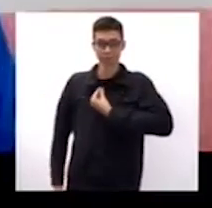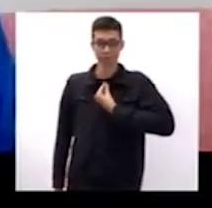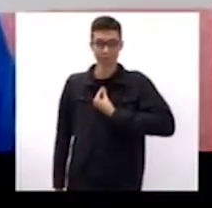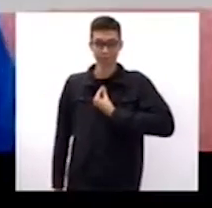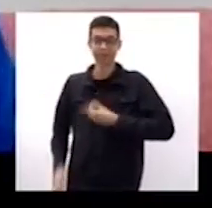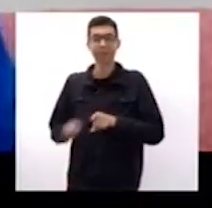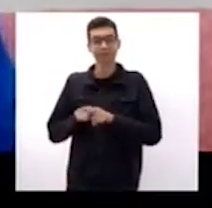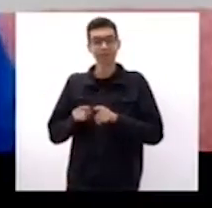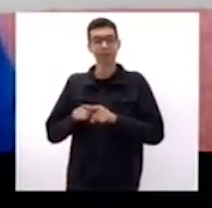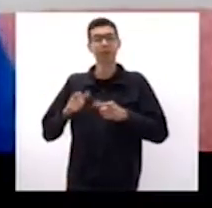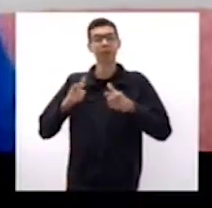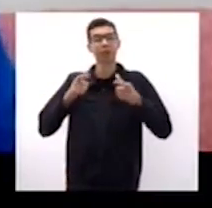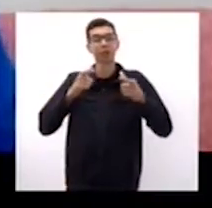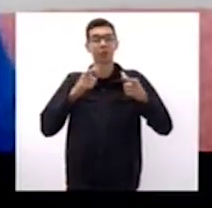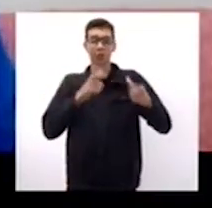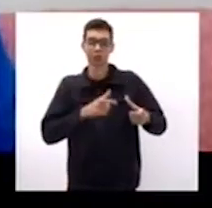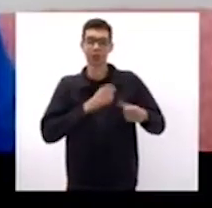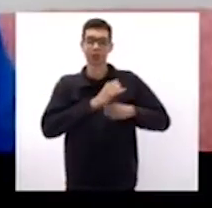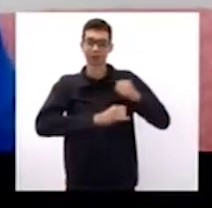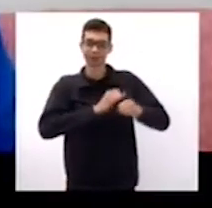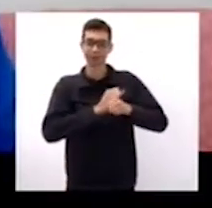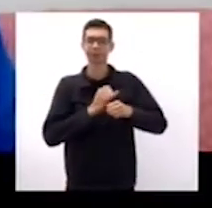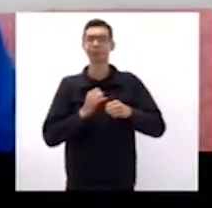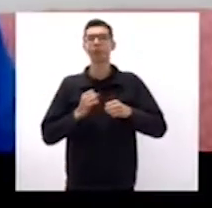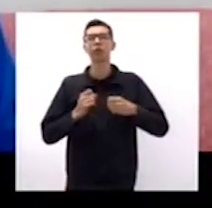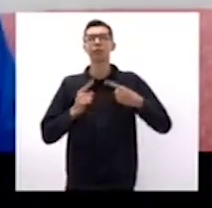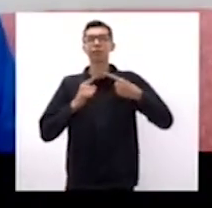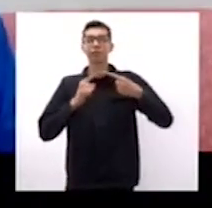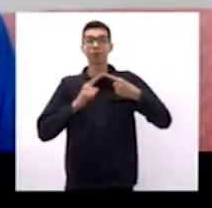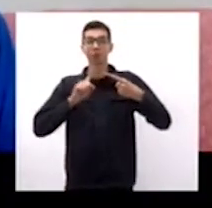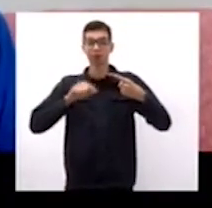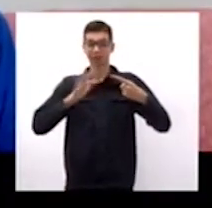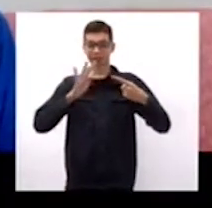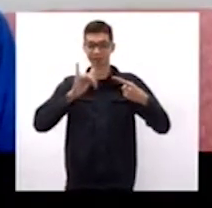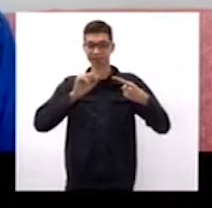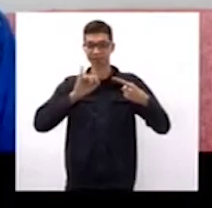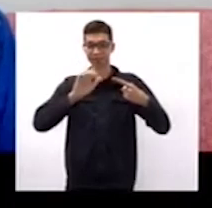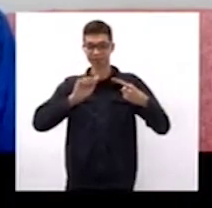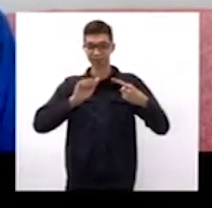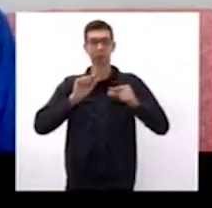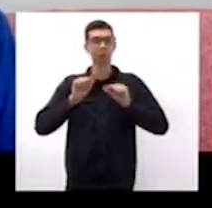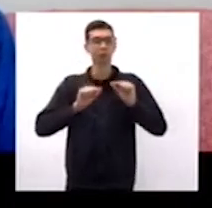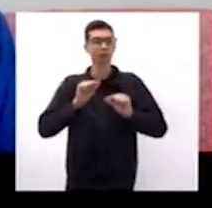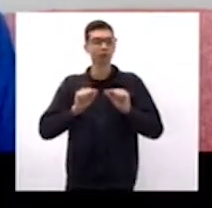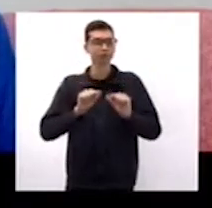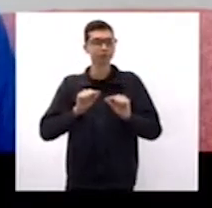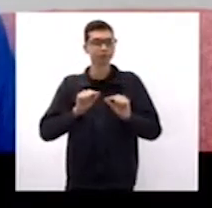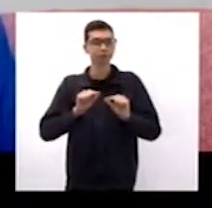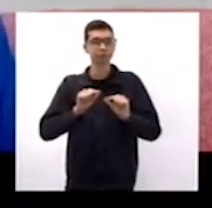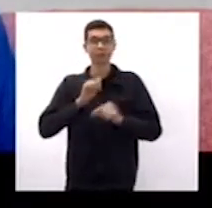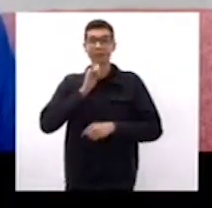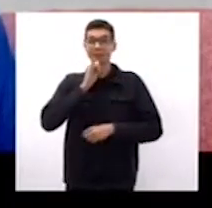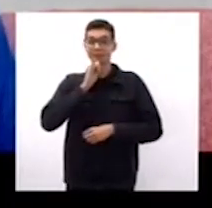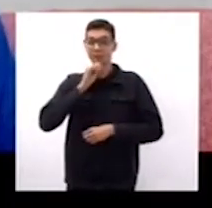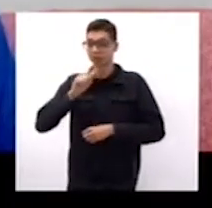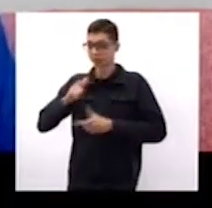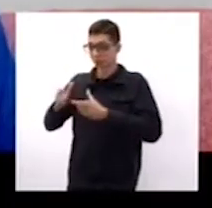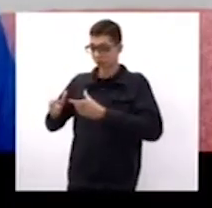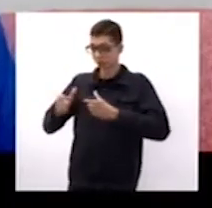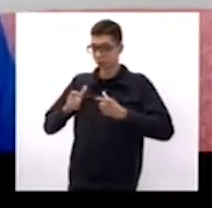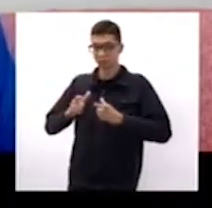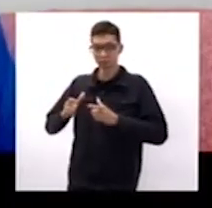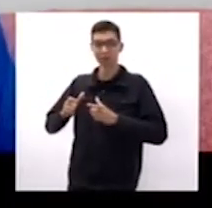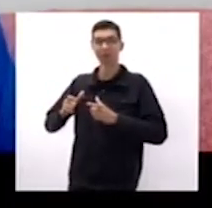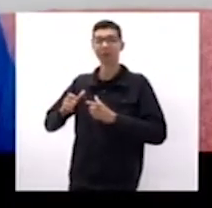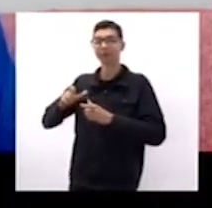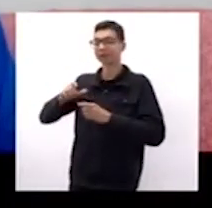virtual? A primeira dimensão é a dimensão física. A dimensão física são os espaços físicos e objetos a que